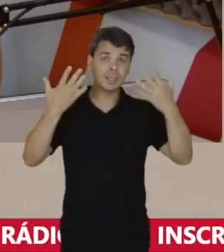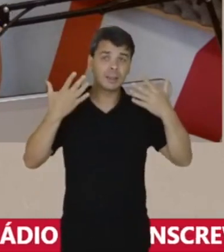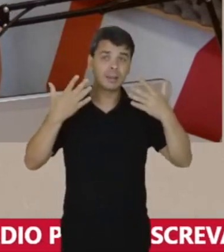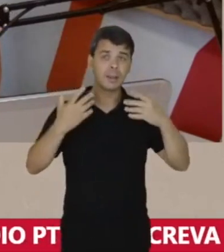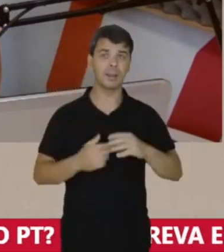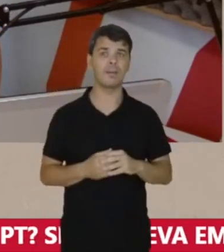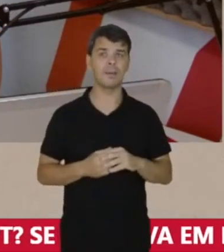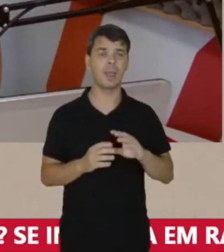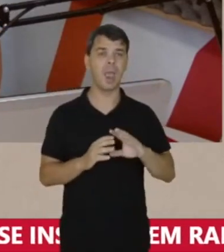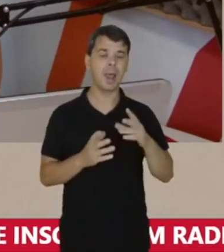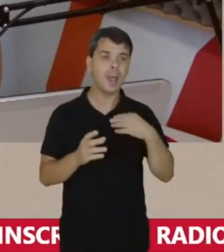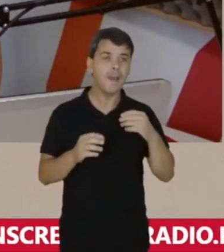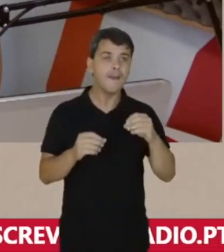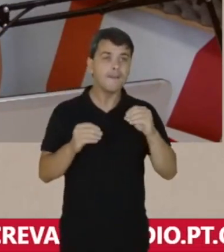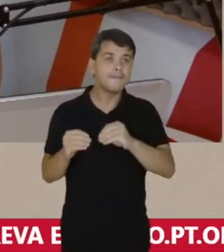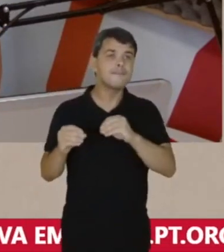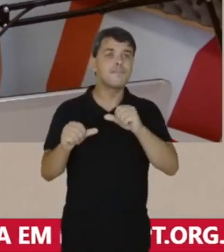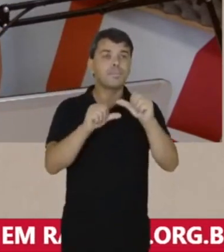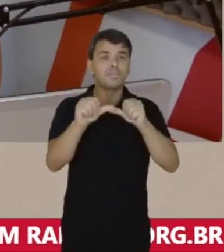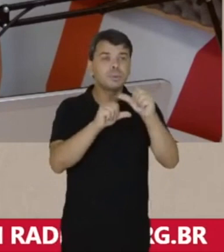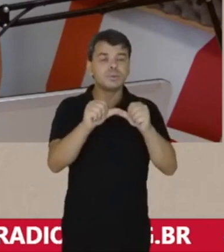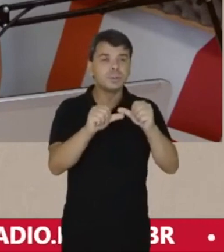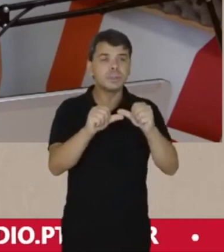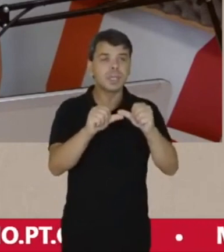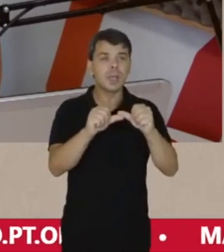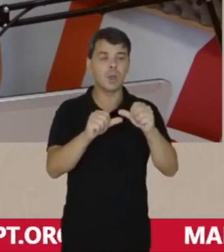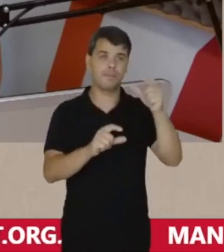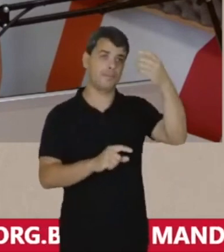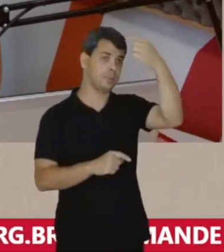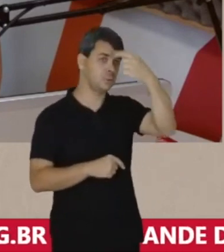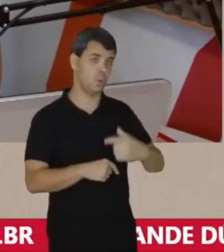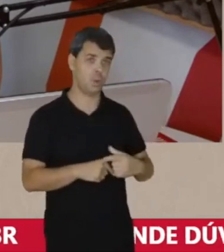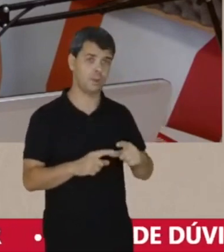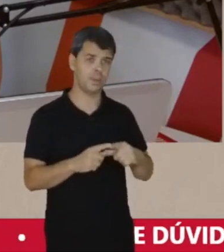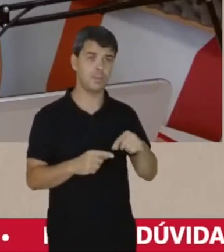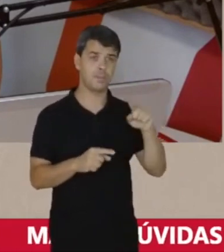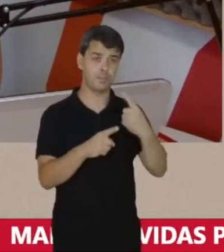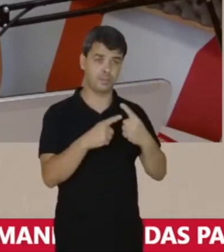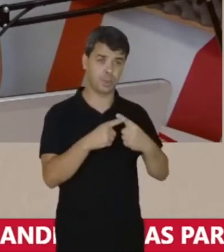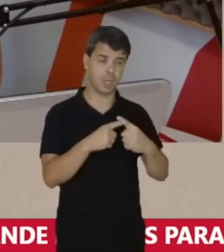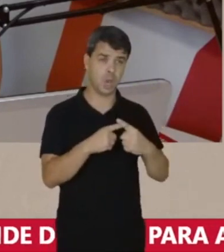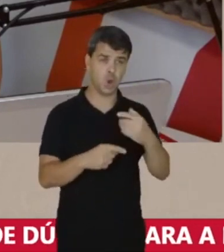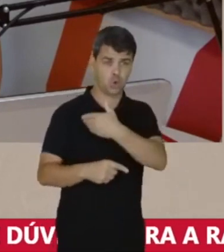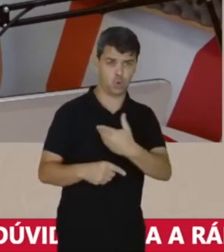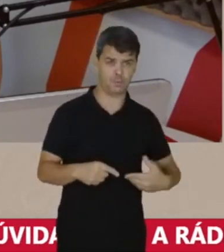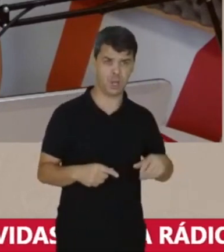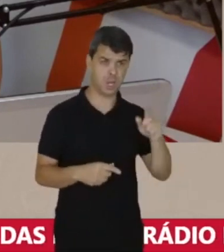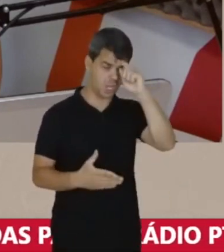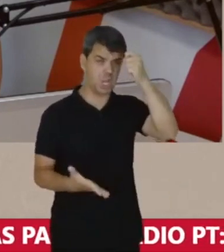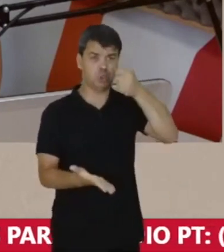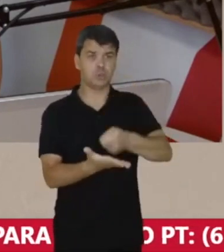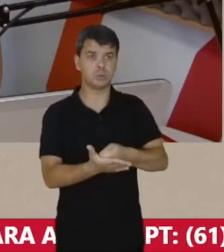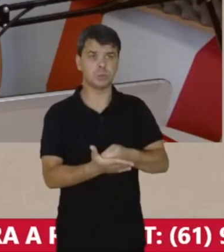alegria ela é revolucionária, né? E muitas vezes esse Estado que aí está é um Estado autoritário, né? Que quer tirar até